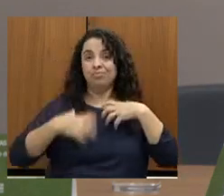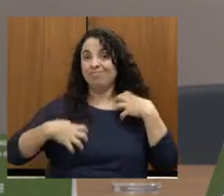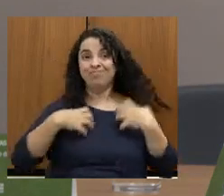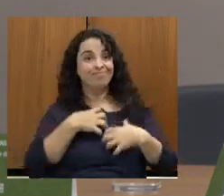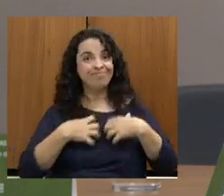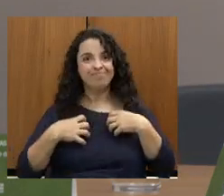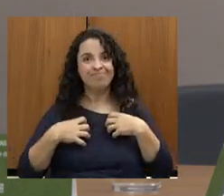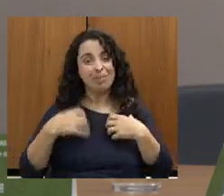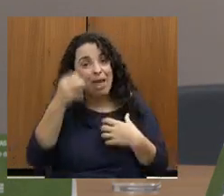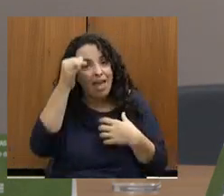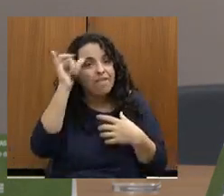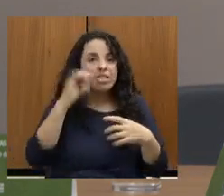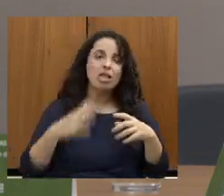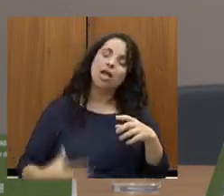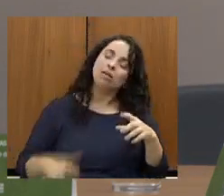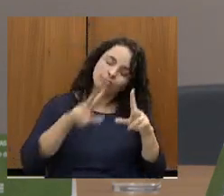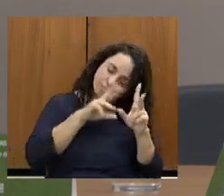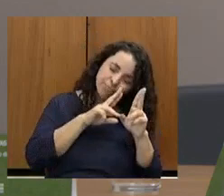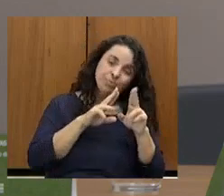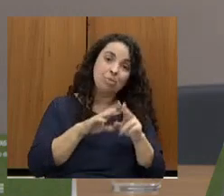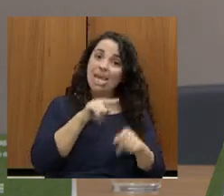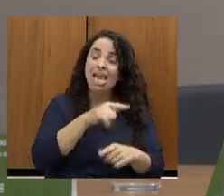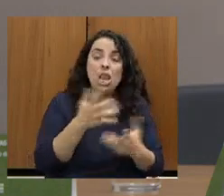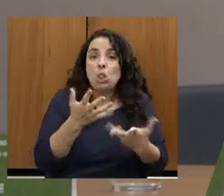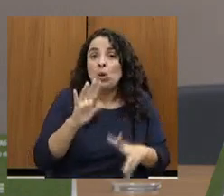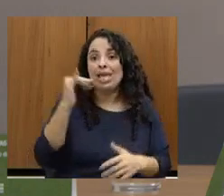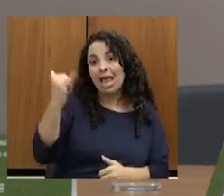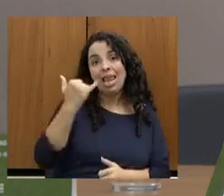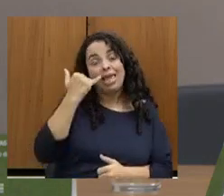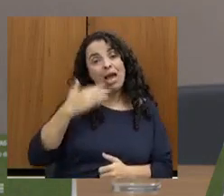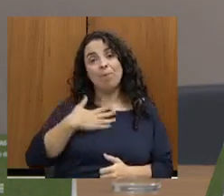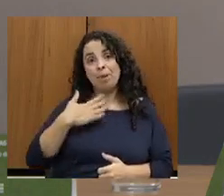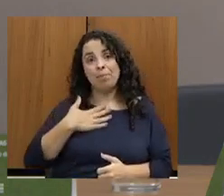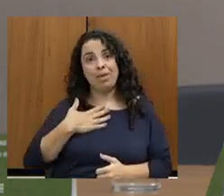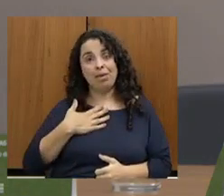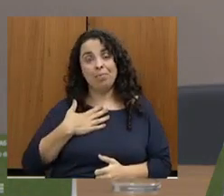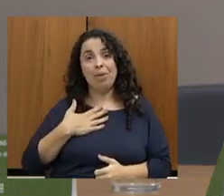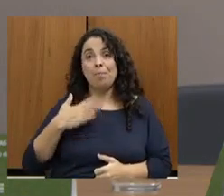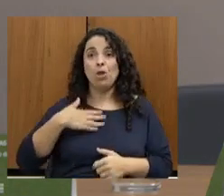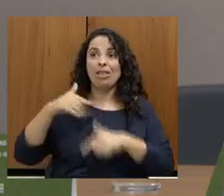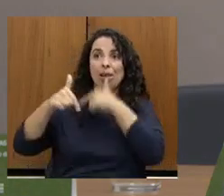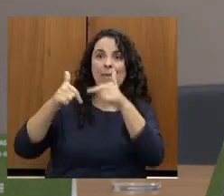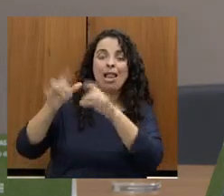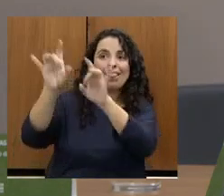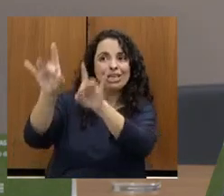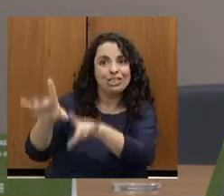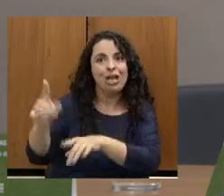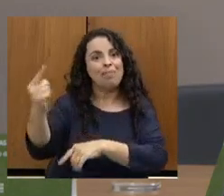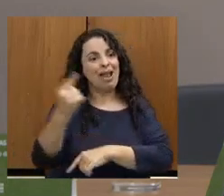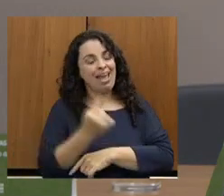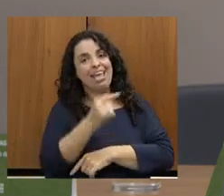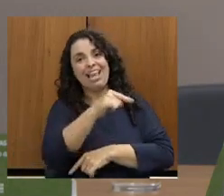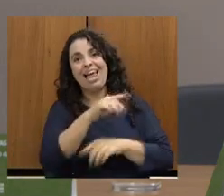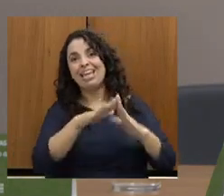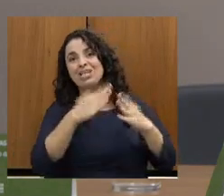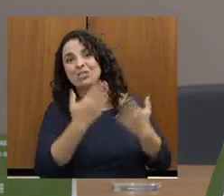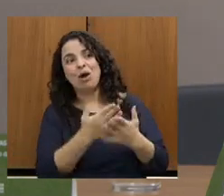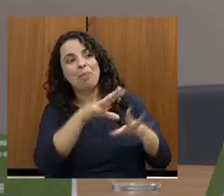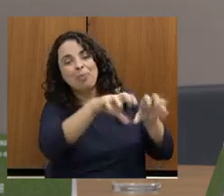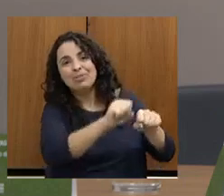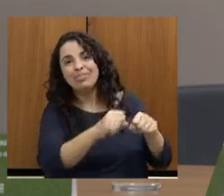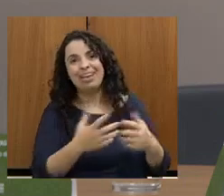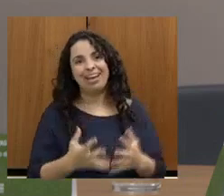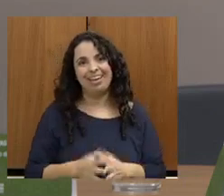eu busquei o Davi por diversas vezes no meio da aula. E aí a escola falava assim, seu filho está em crise,